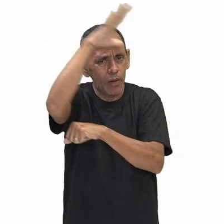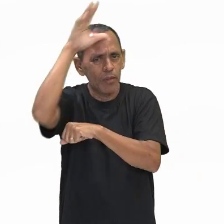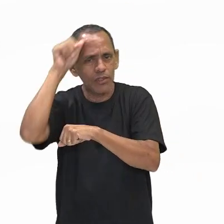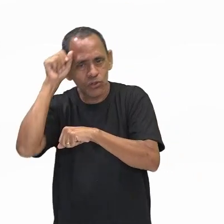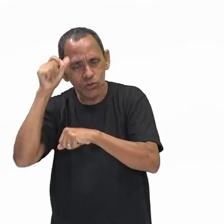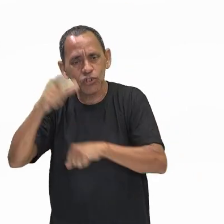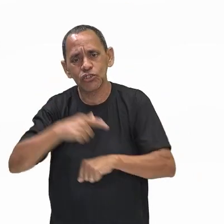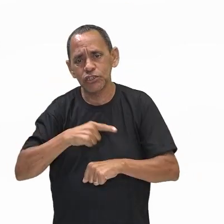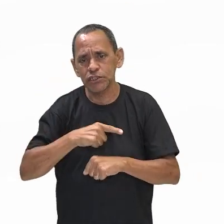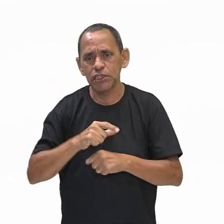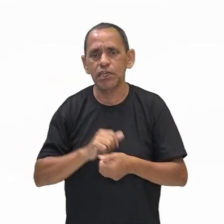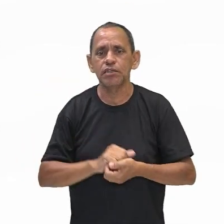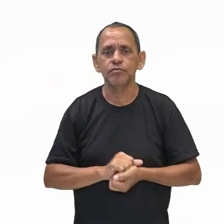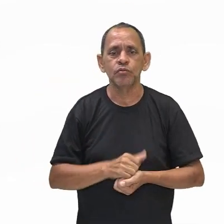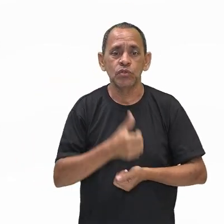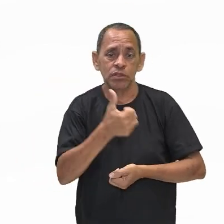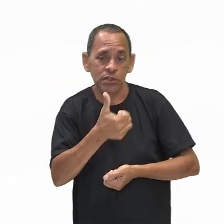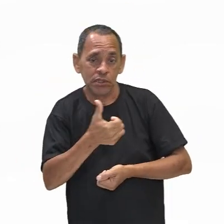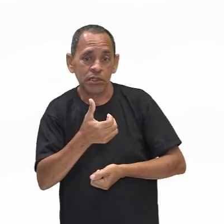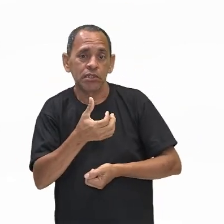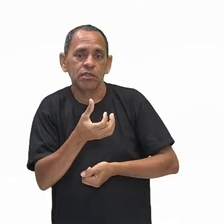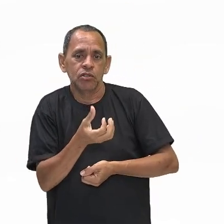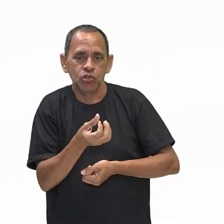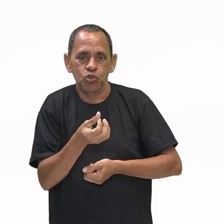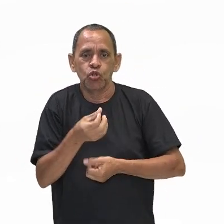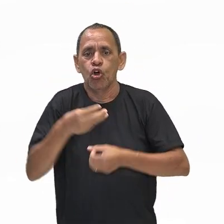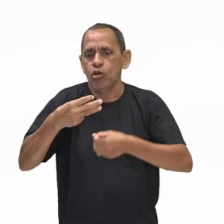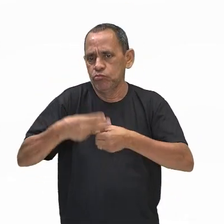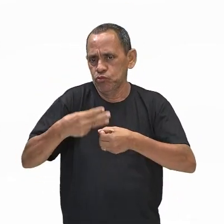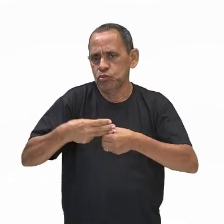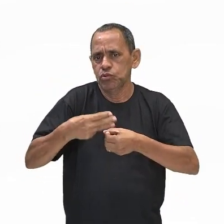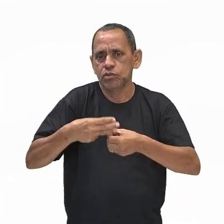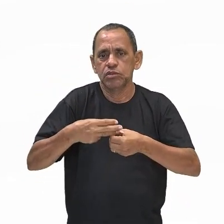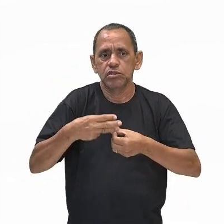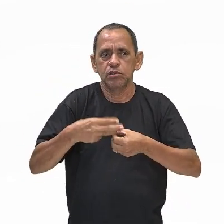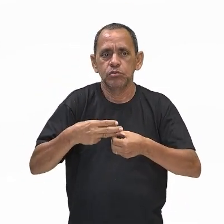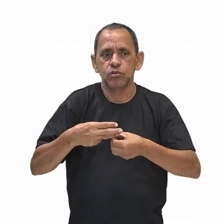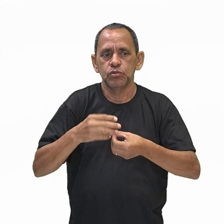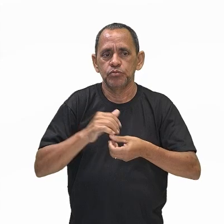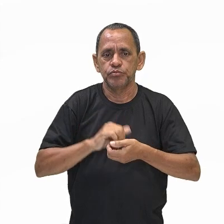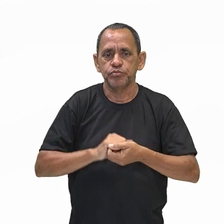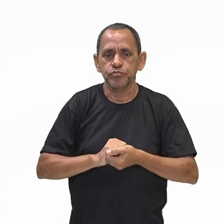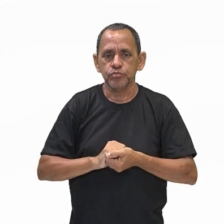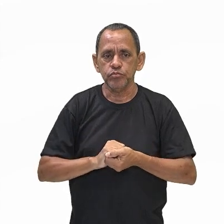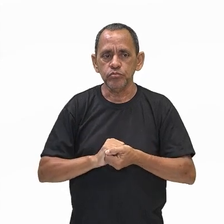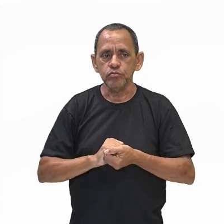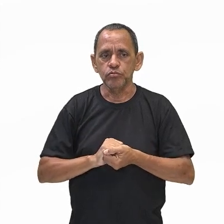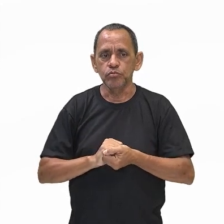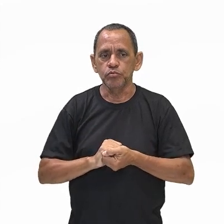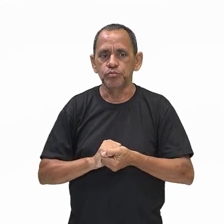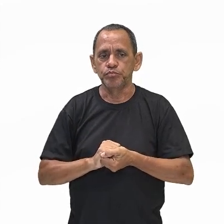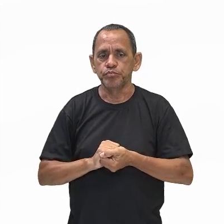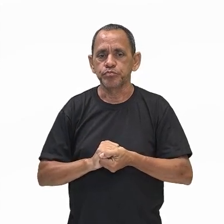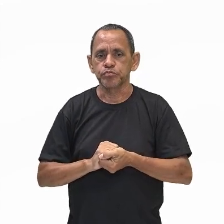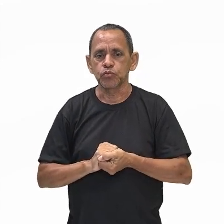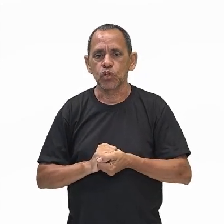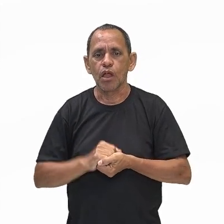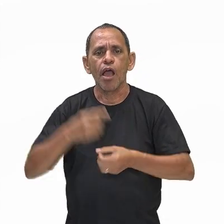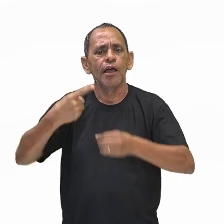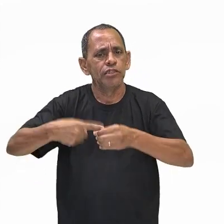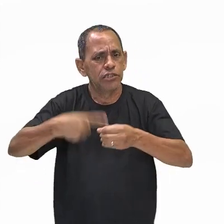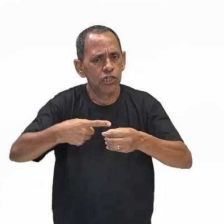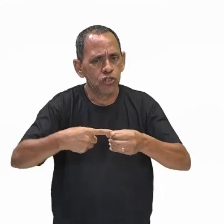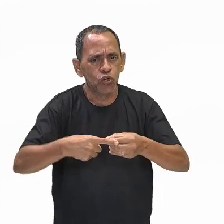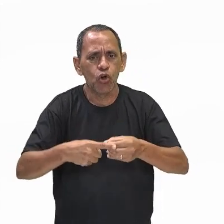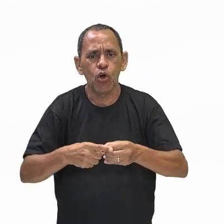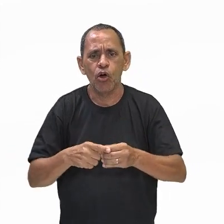possui 62 municípios, que vocês estão enxergando aí. Municípios são maiores, outros são